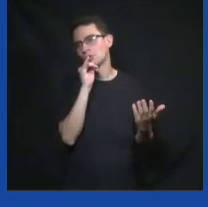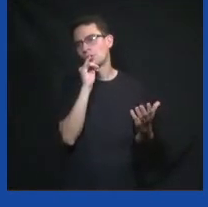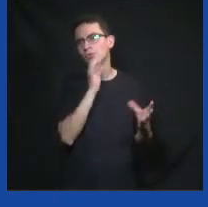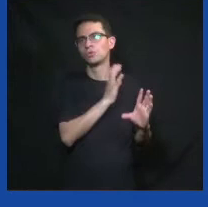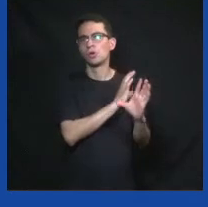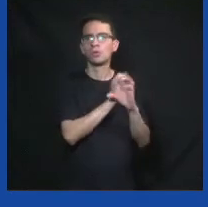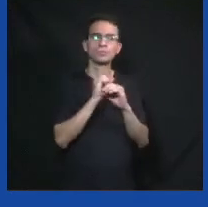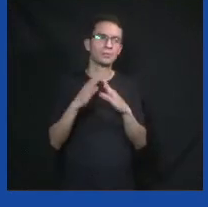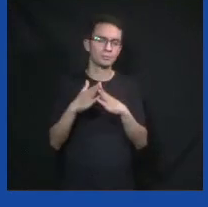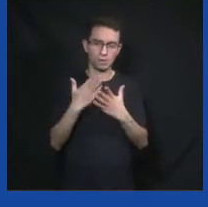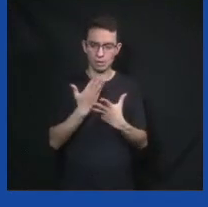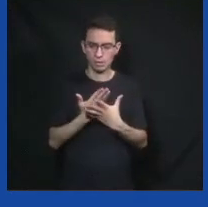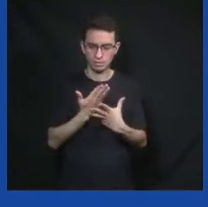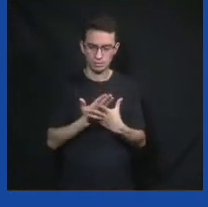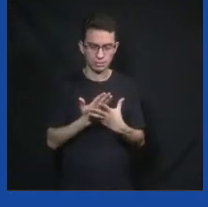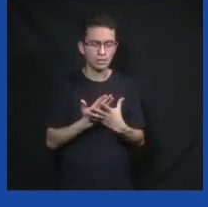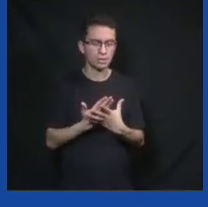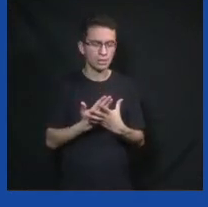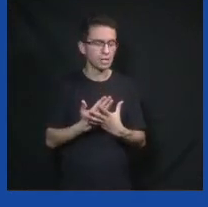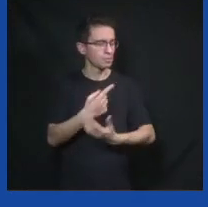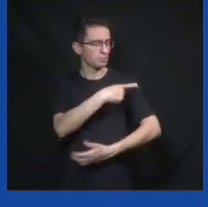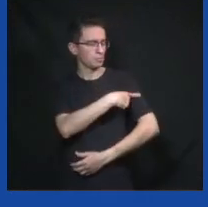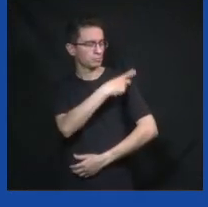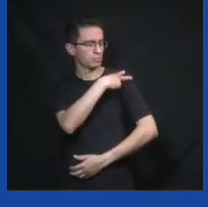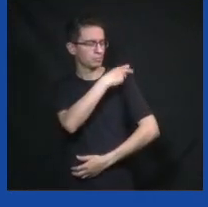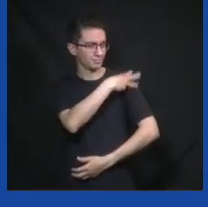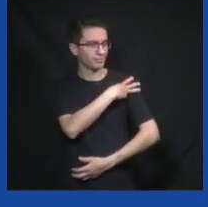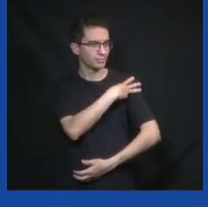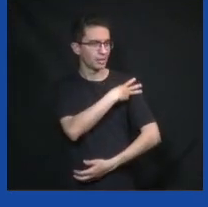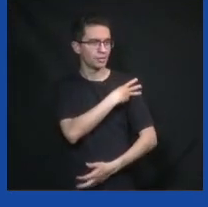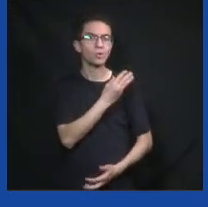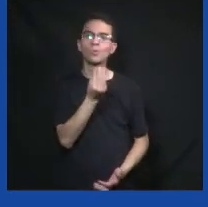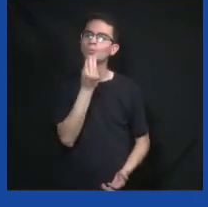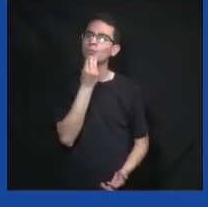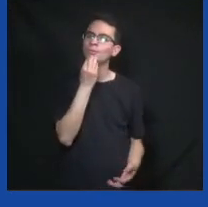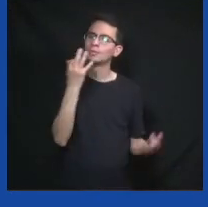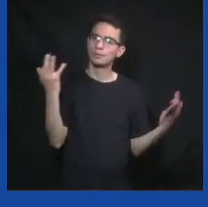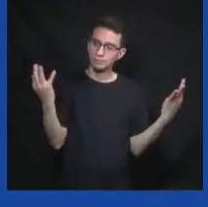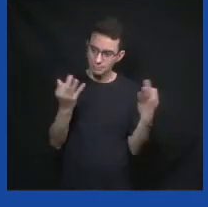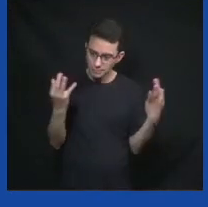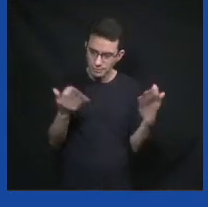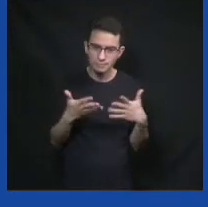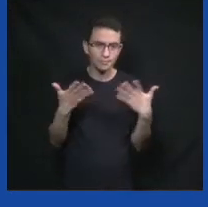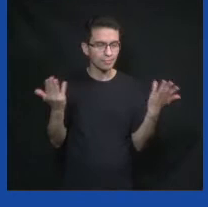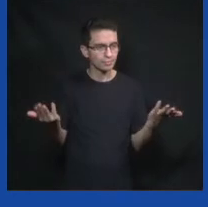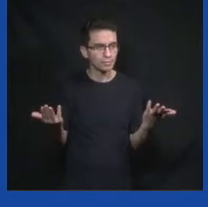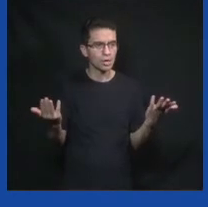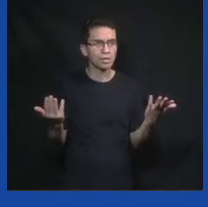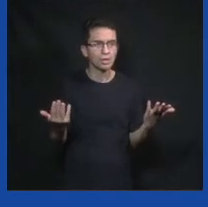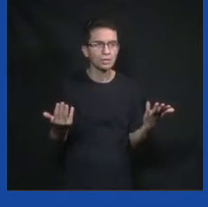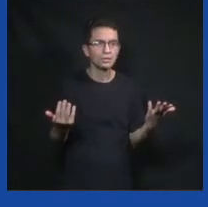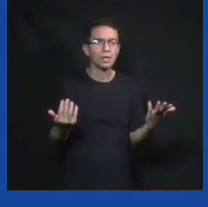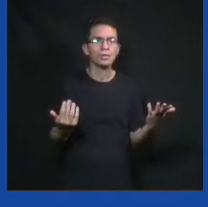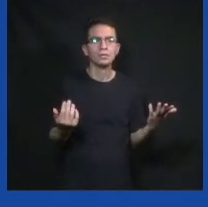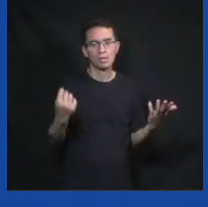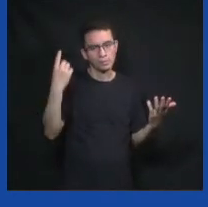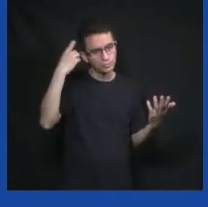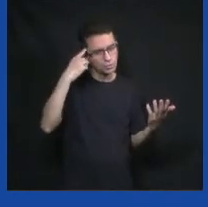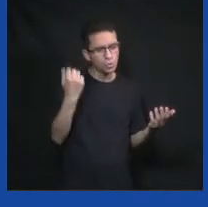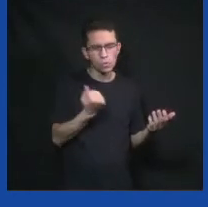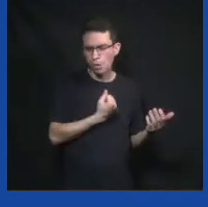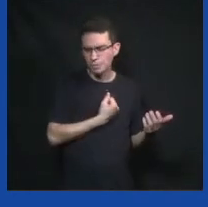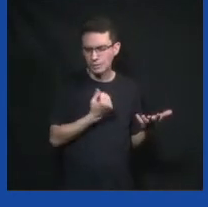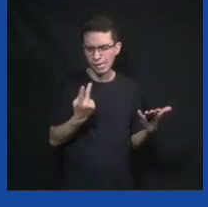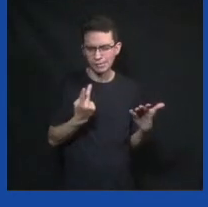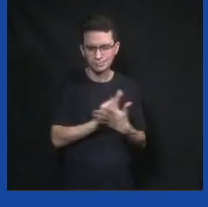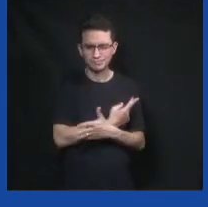com a reforma do ensino médio, uma grande oportunidade. Só para dar um dado, tá? A gente conversou... Vou estar errado talvez o número, mas são 15 secretarias de